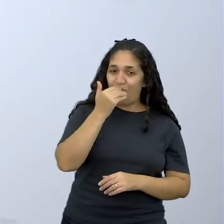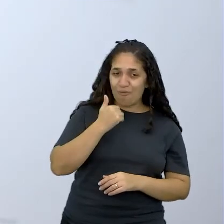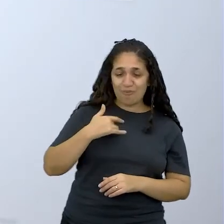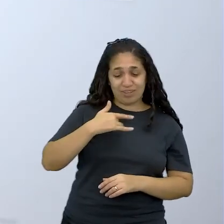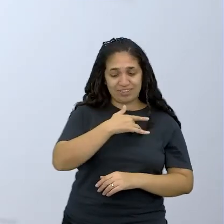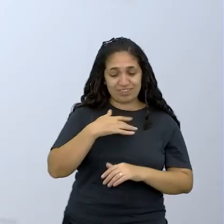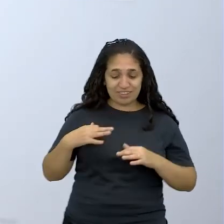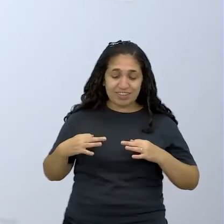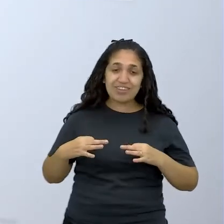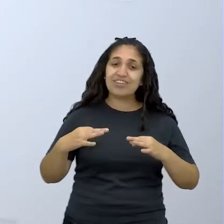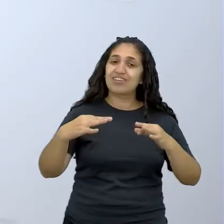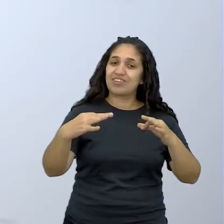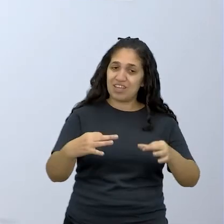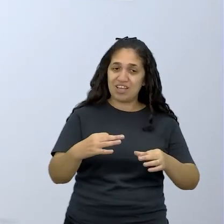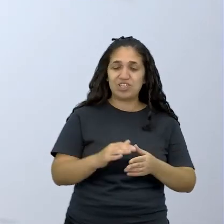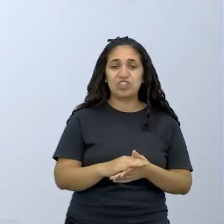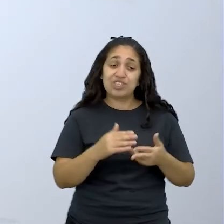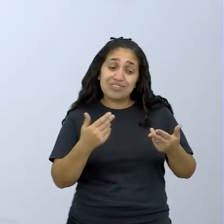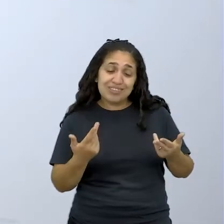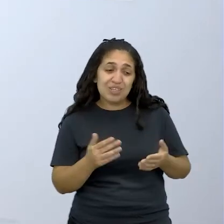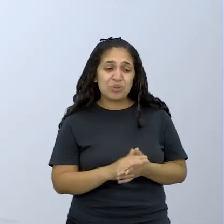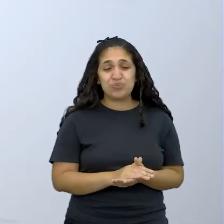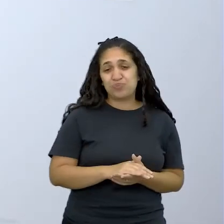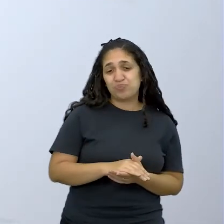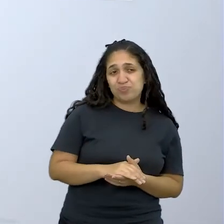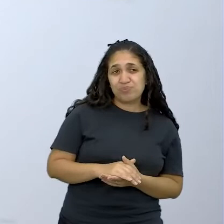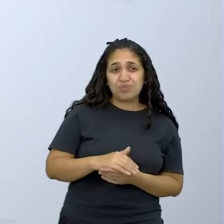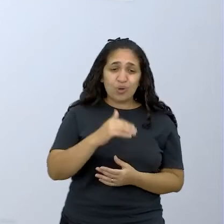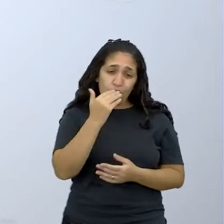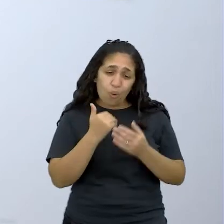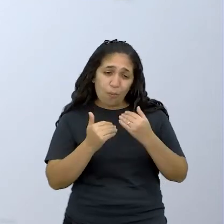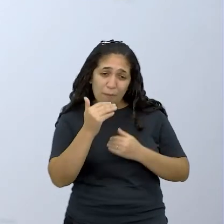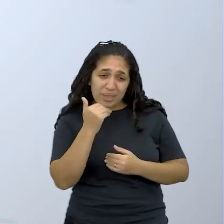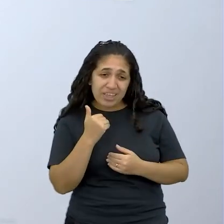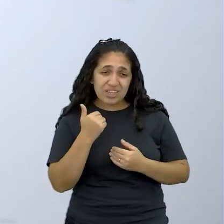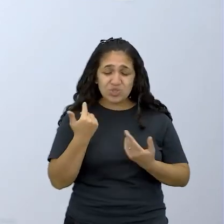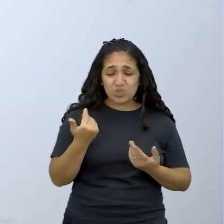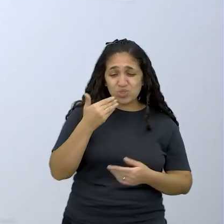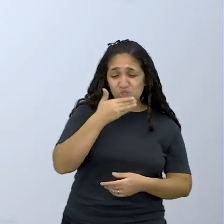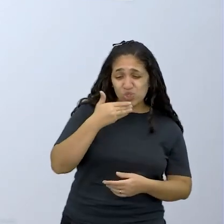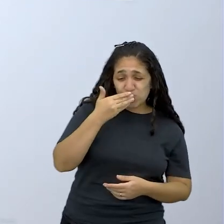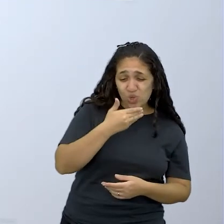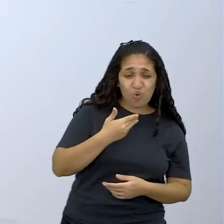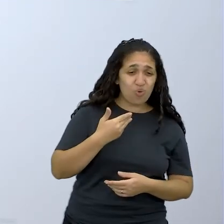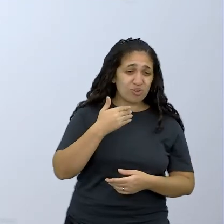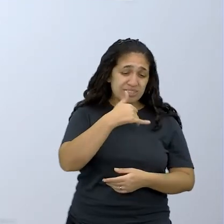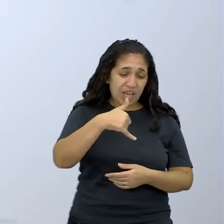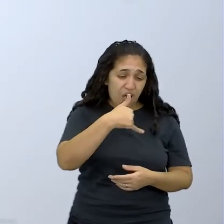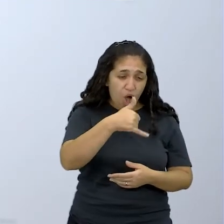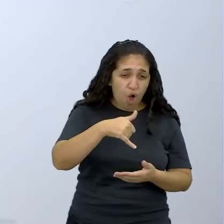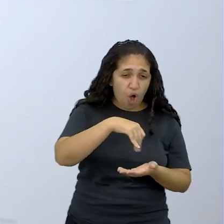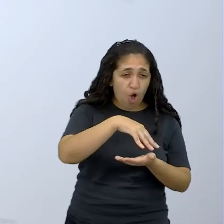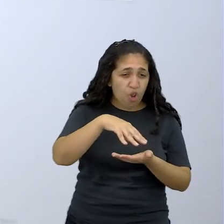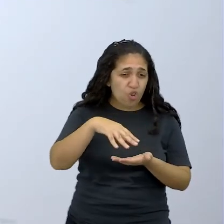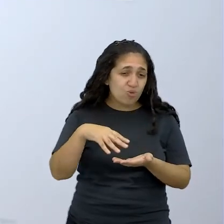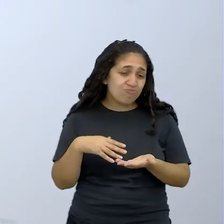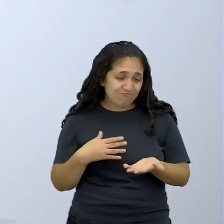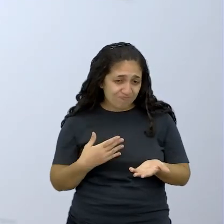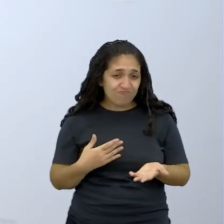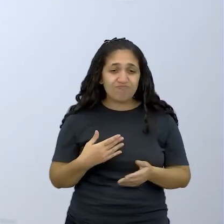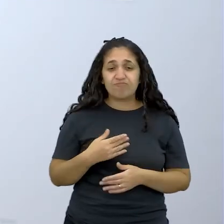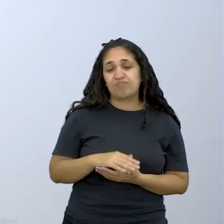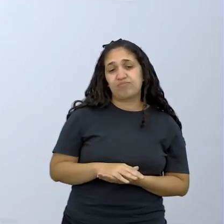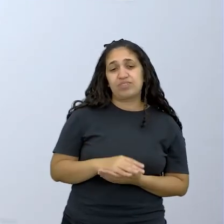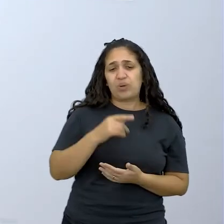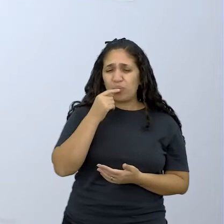maneira saudável, evitando também aí o consumo de muitos doces, frituras, gorduras, né? O